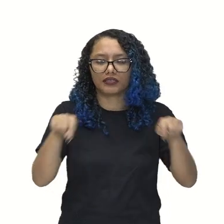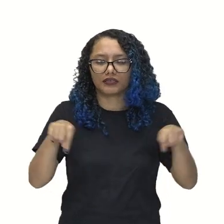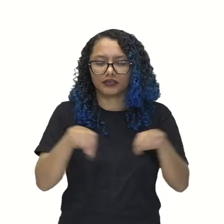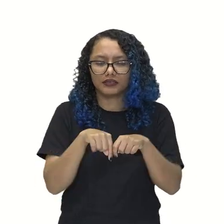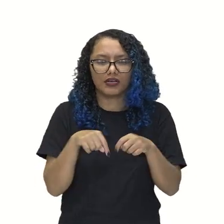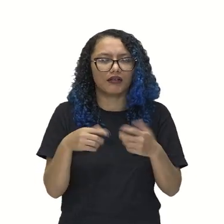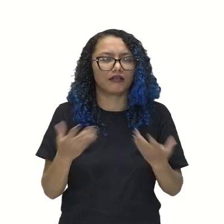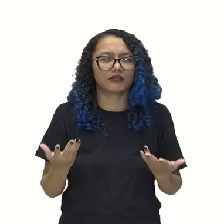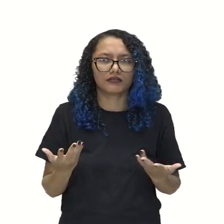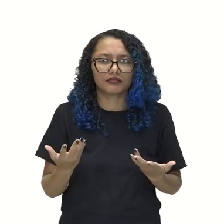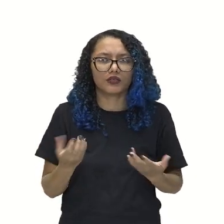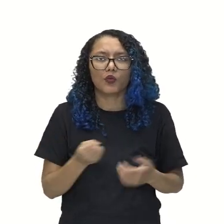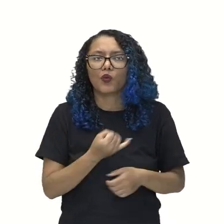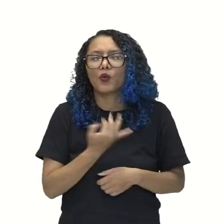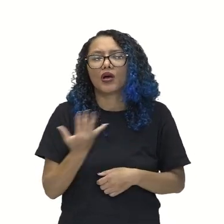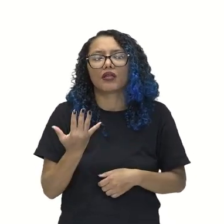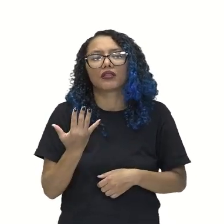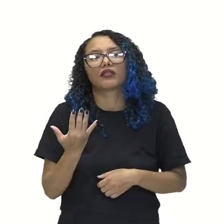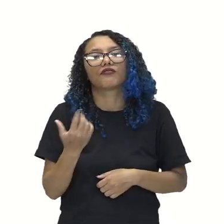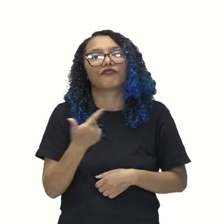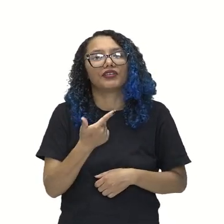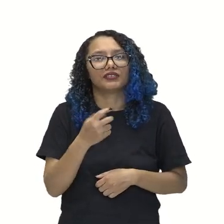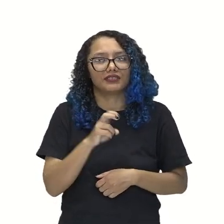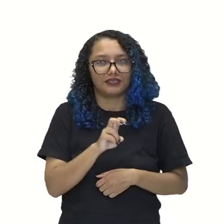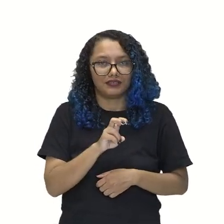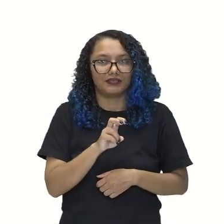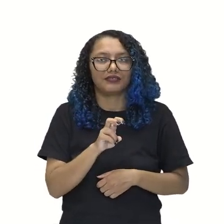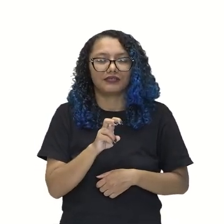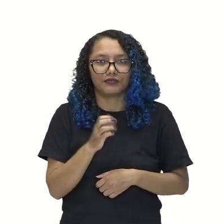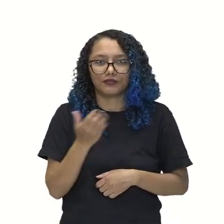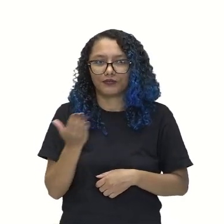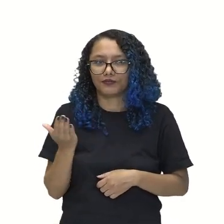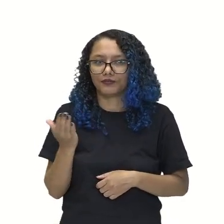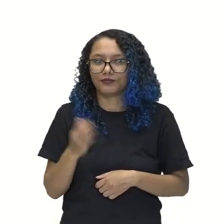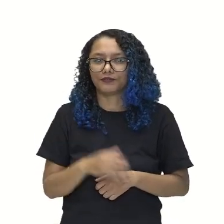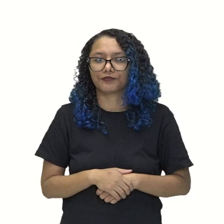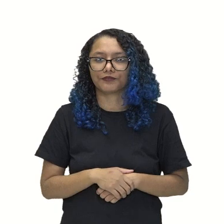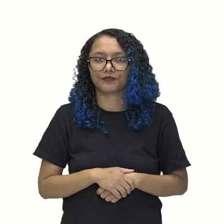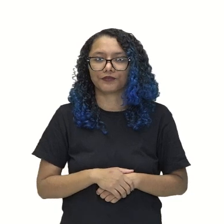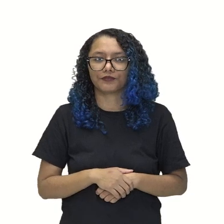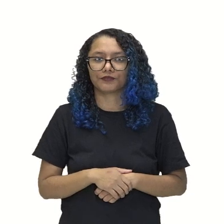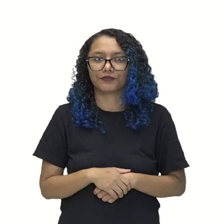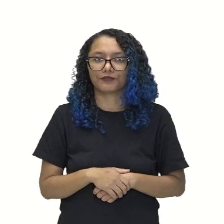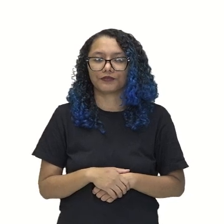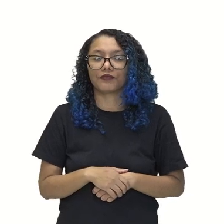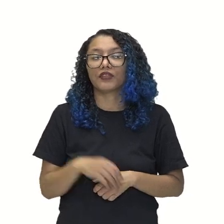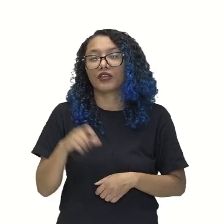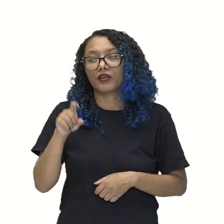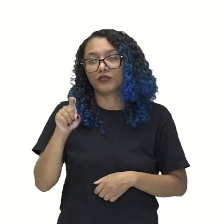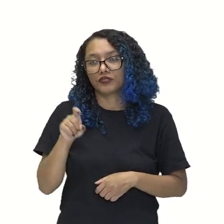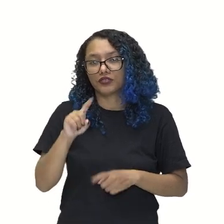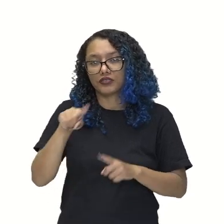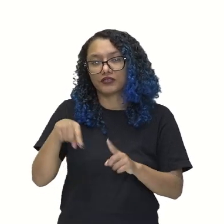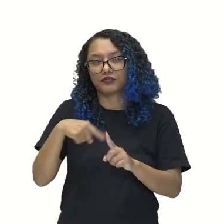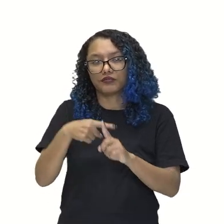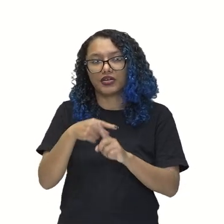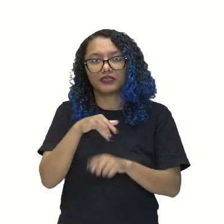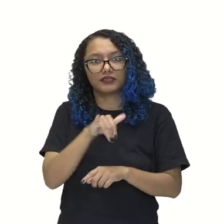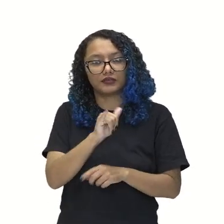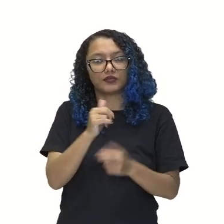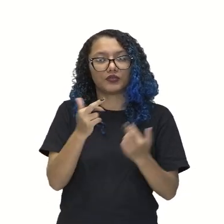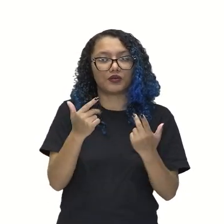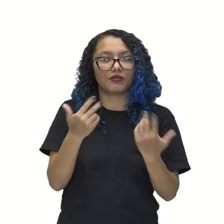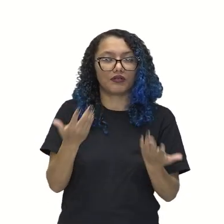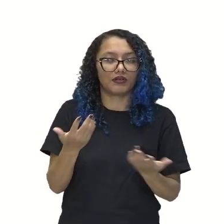grandes e pequenas. Então, a primeira modelagem, olha, a soma de salas grandes mais salas pequenas